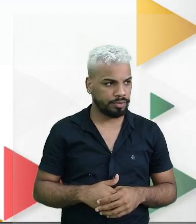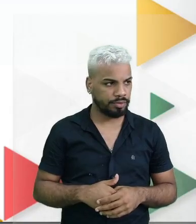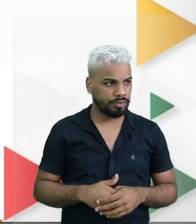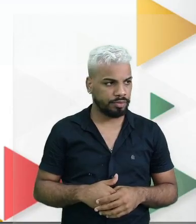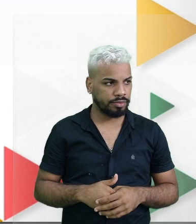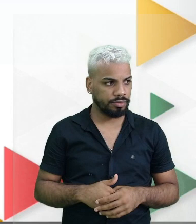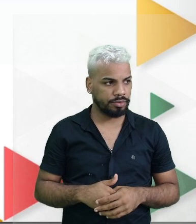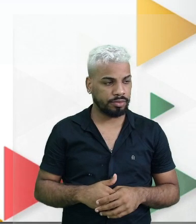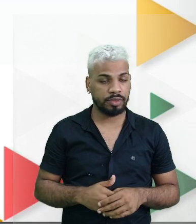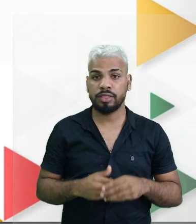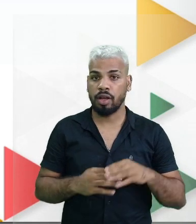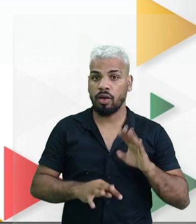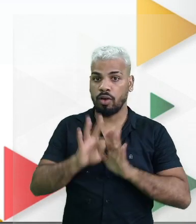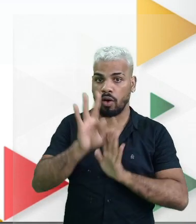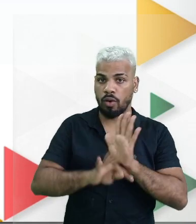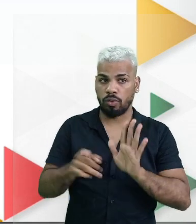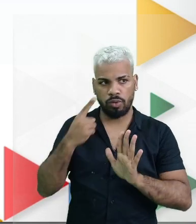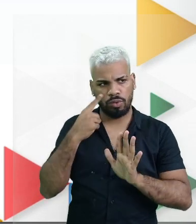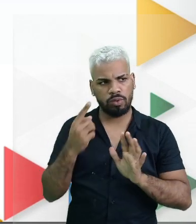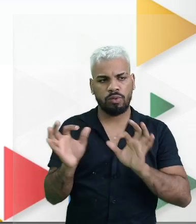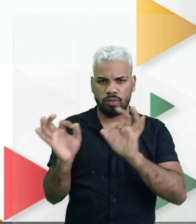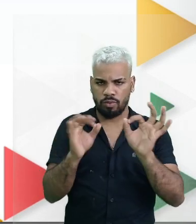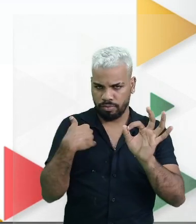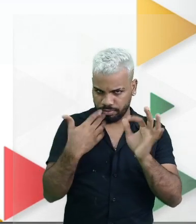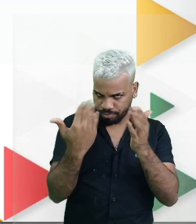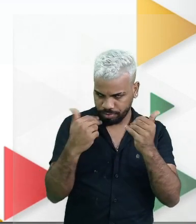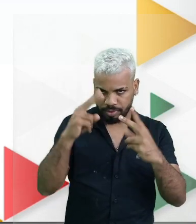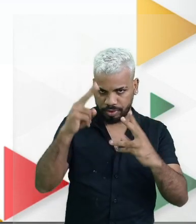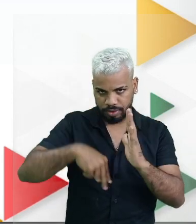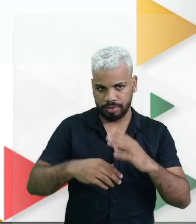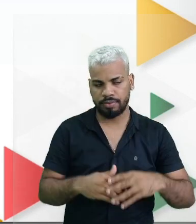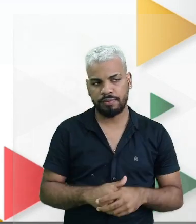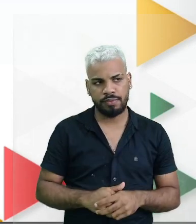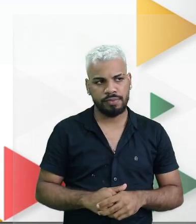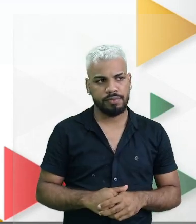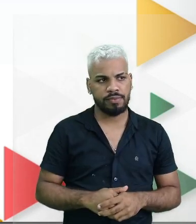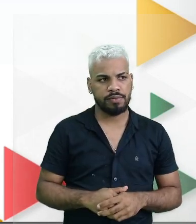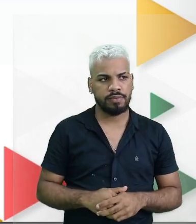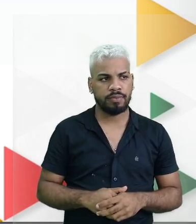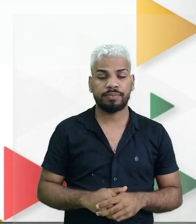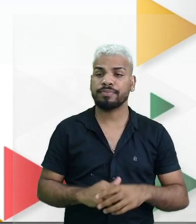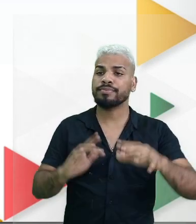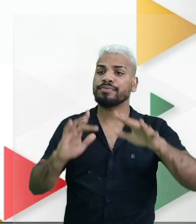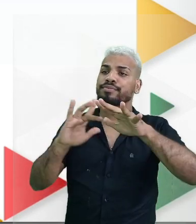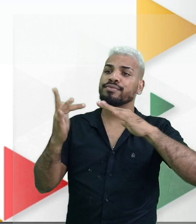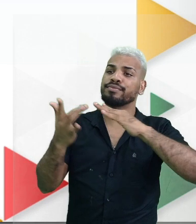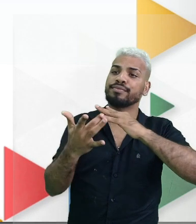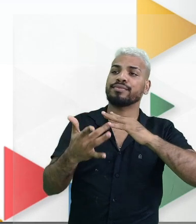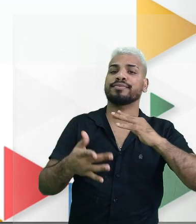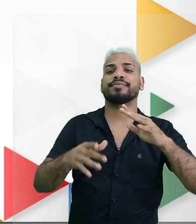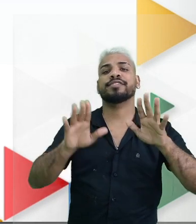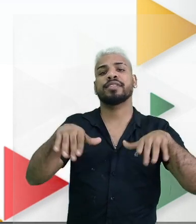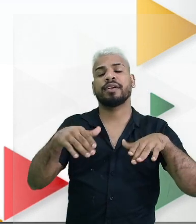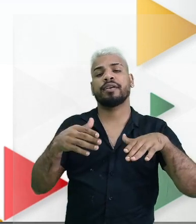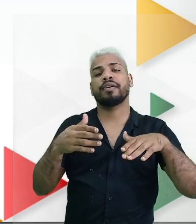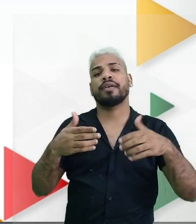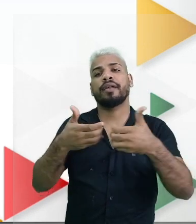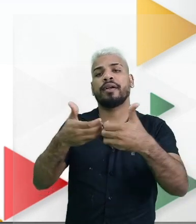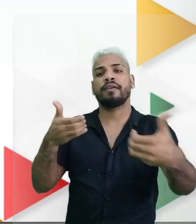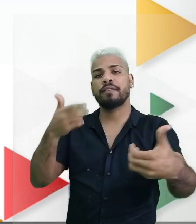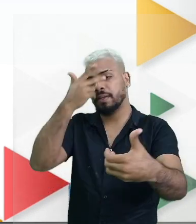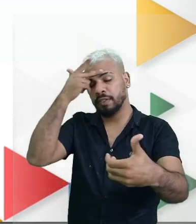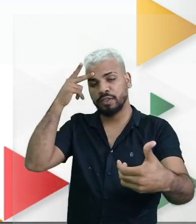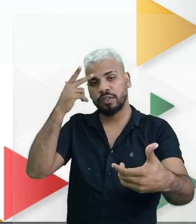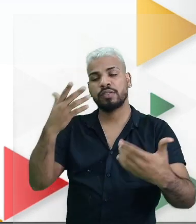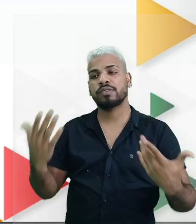Vejam só esse texto. Acompanhem comigo a leitura. Dizem que as redes sociais afastam as